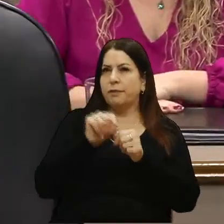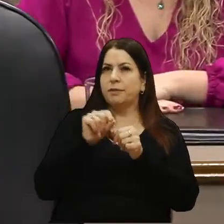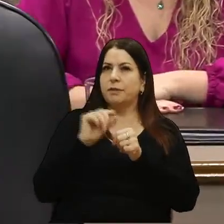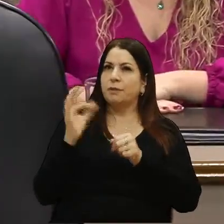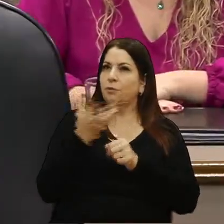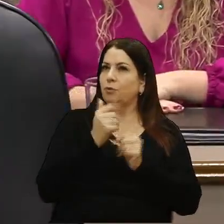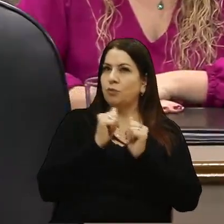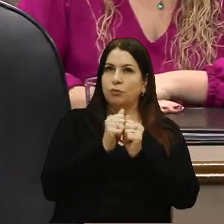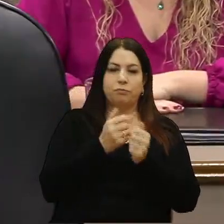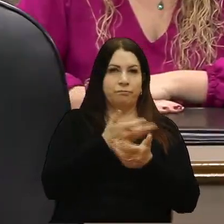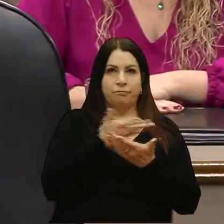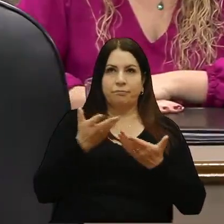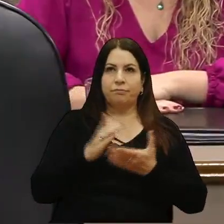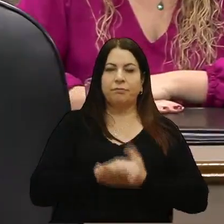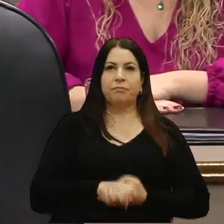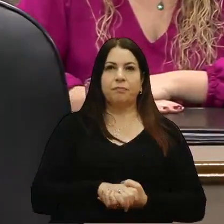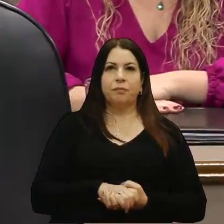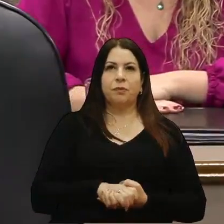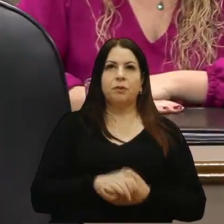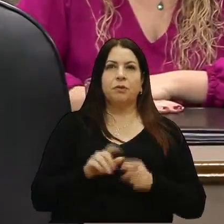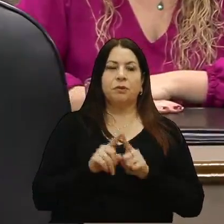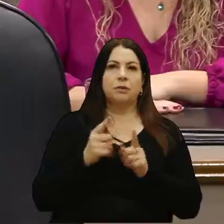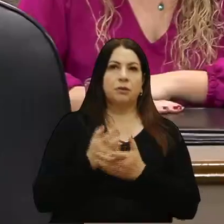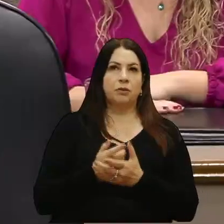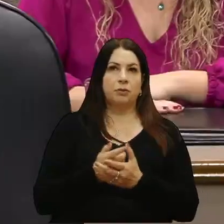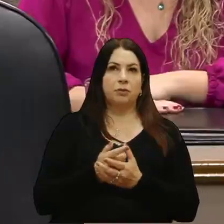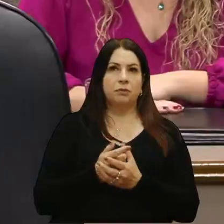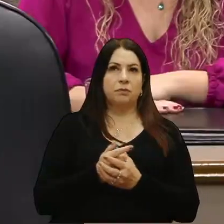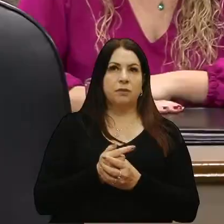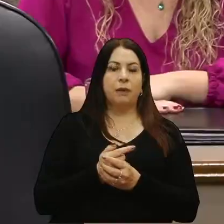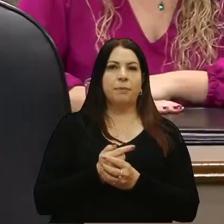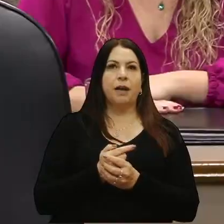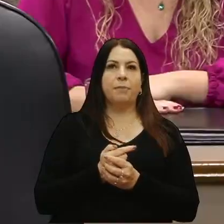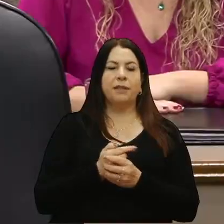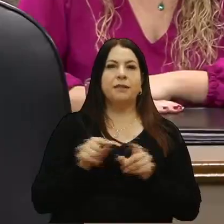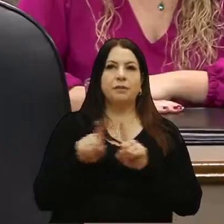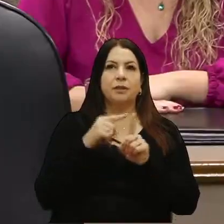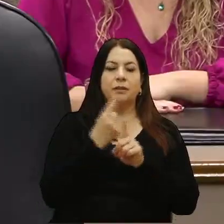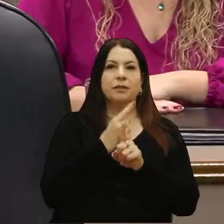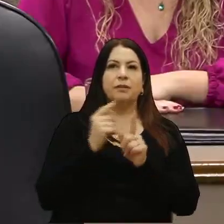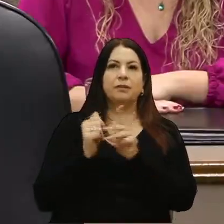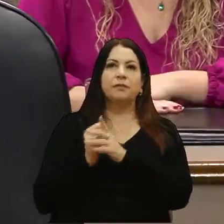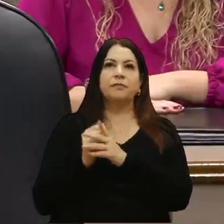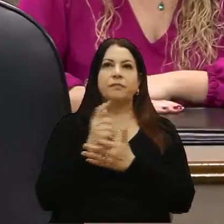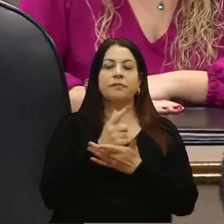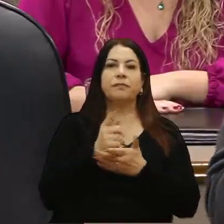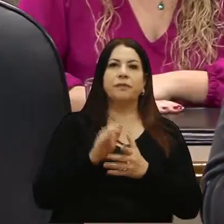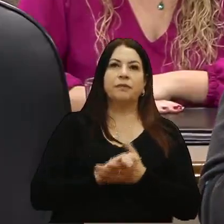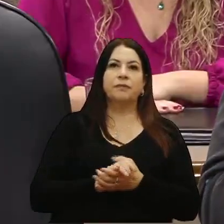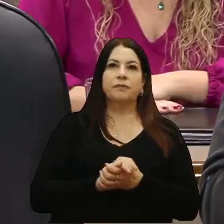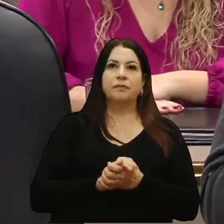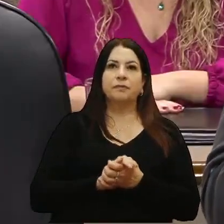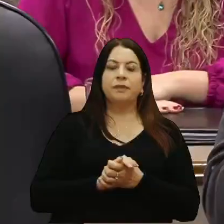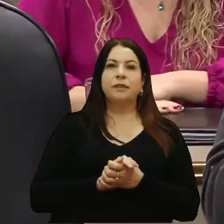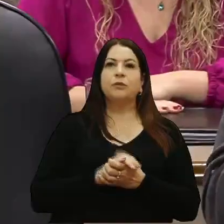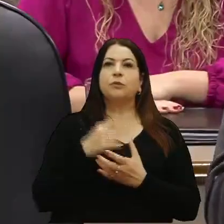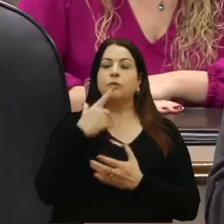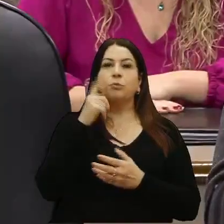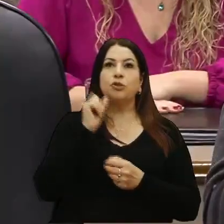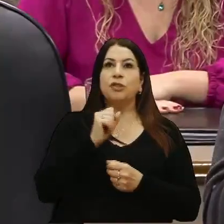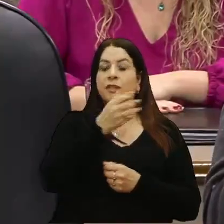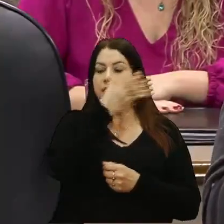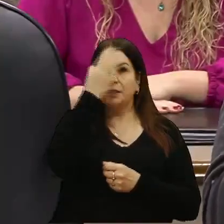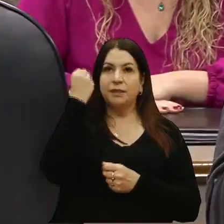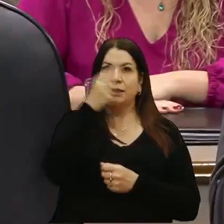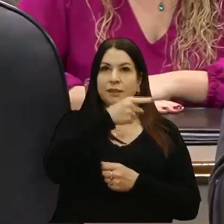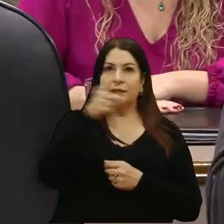ordens aqui, Jack. No que pudermos ajudar e acolhê-lo, tens um irmão aqui nessa casa. Também não poderia deixar